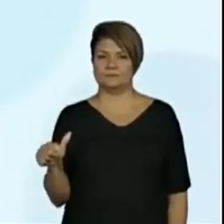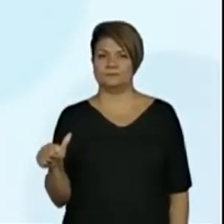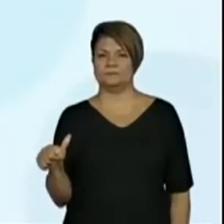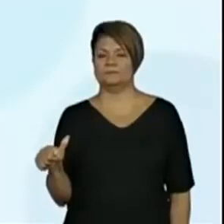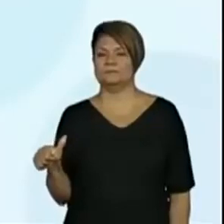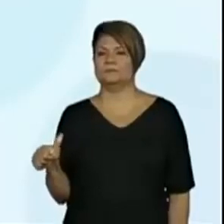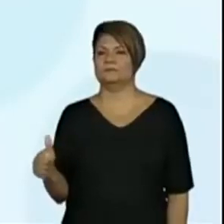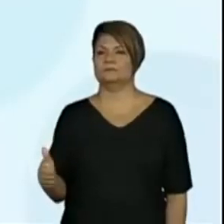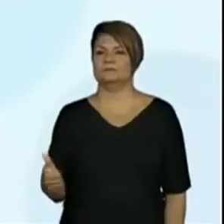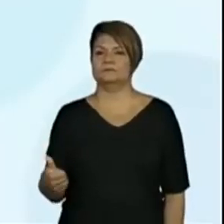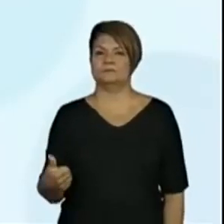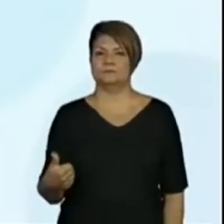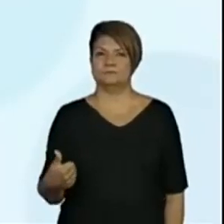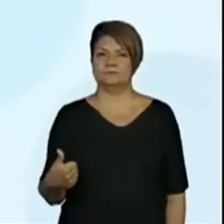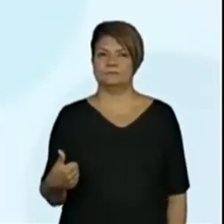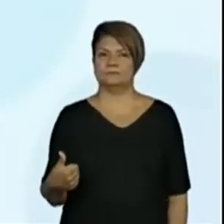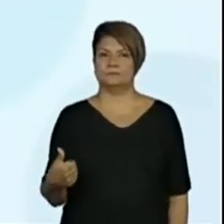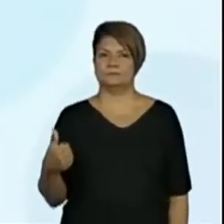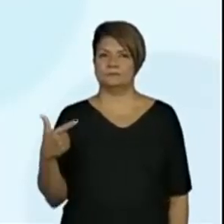11,